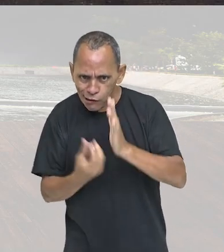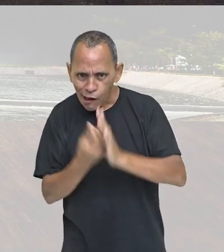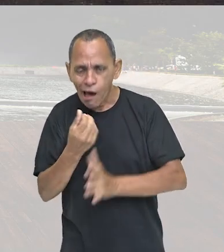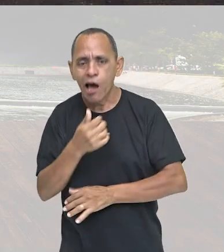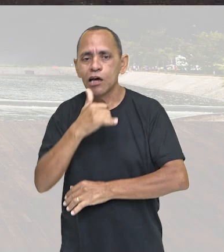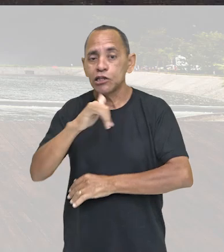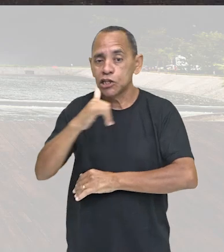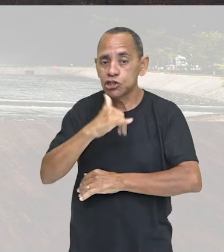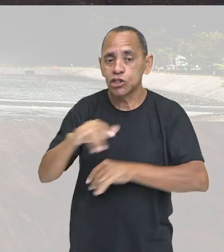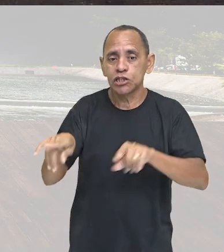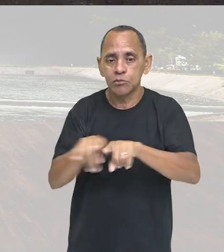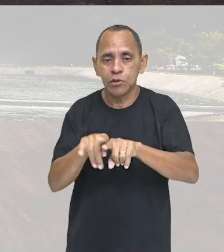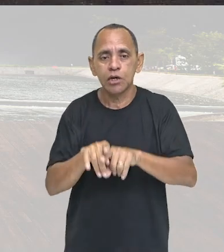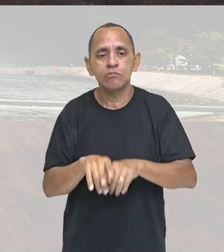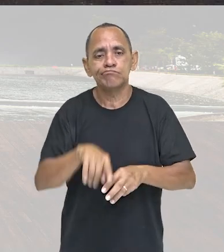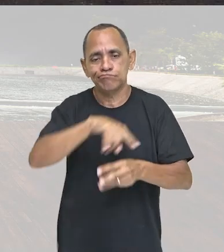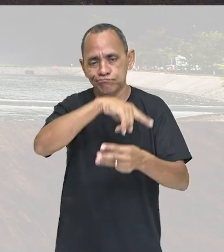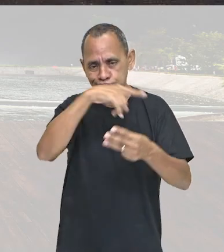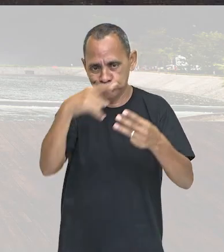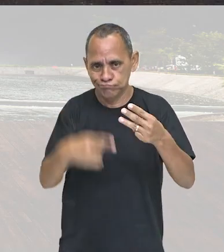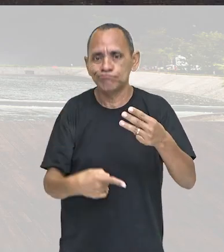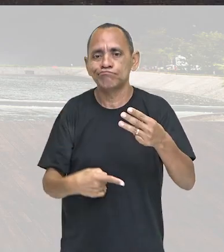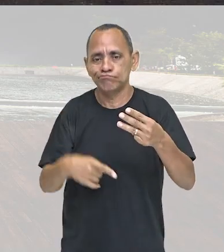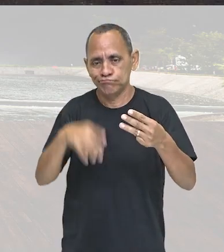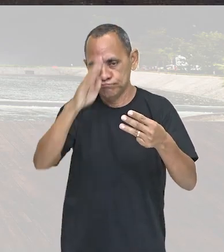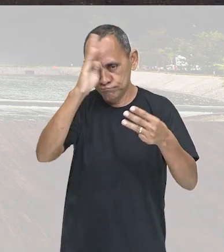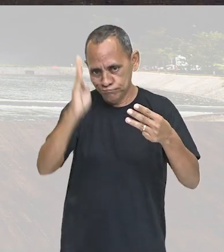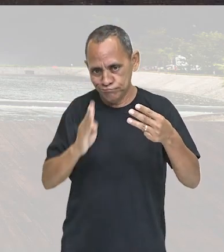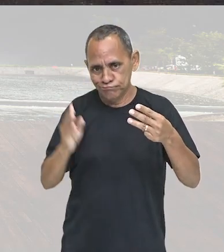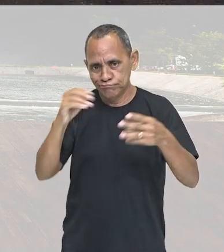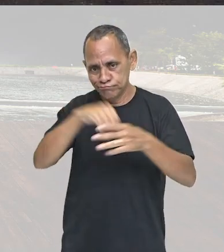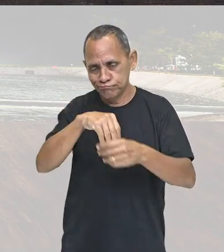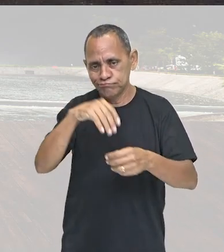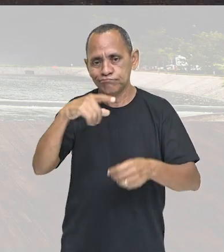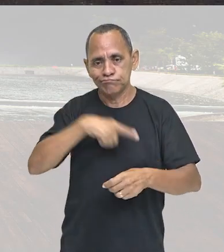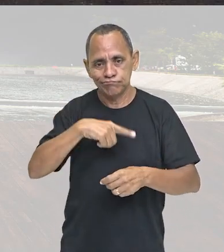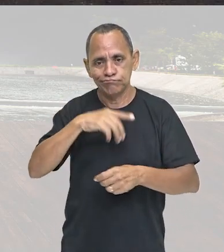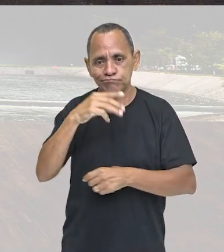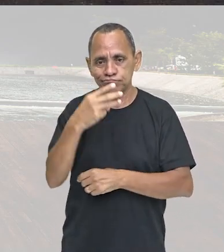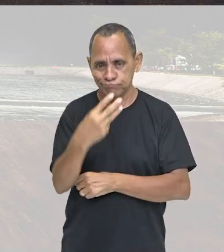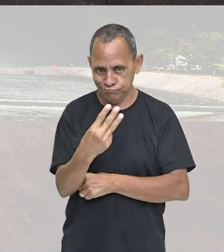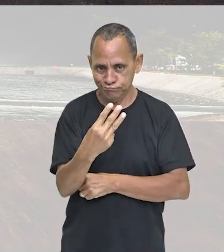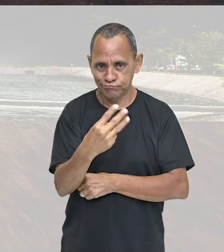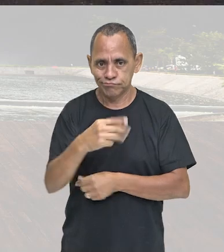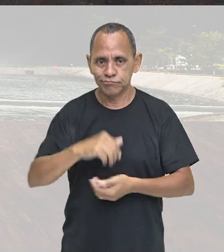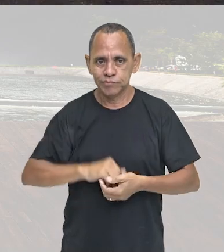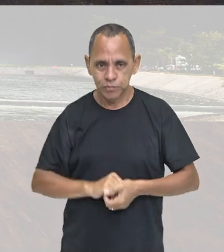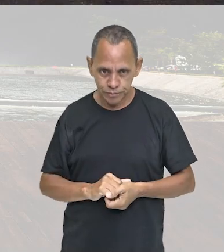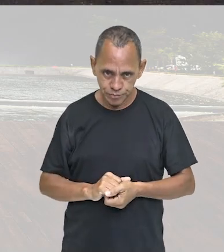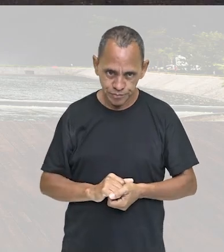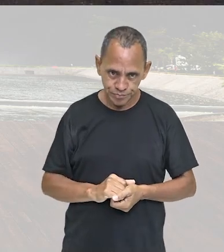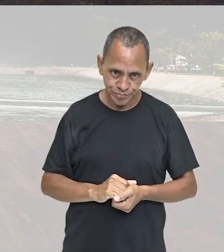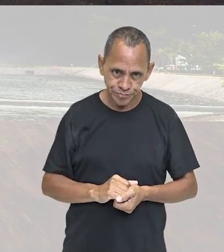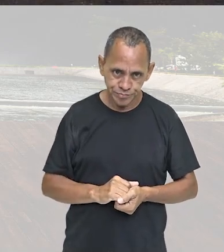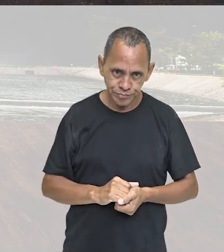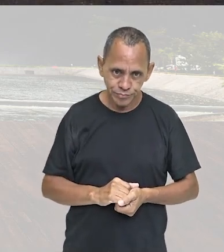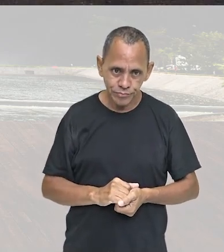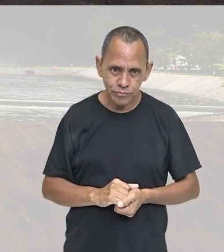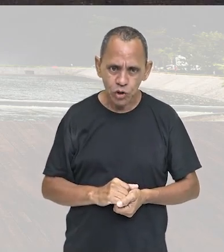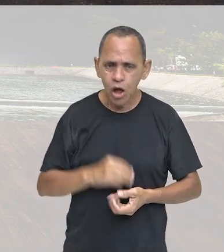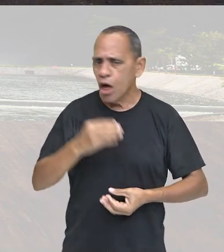3 das maiores usinas hidrelétricas do mundo. Agora vamos saber como funciona